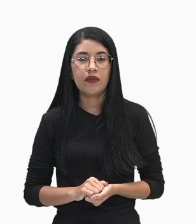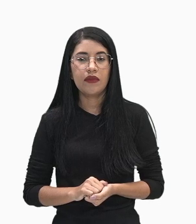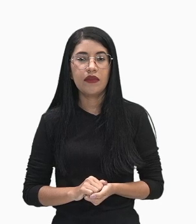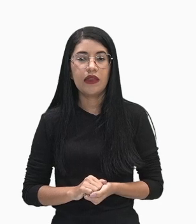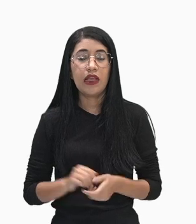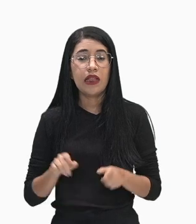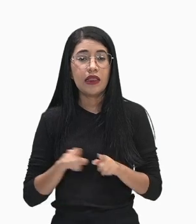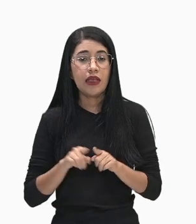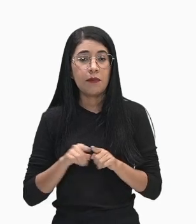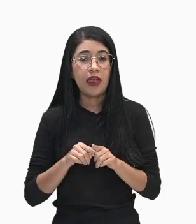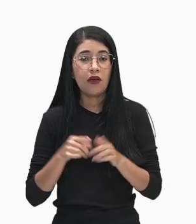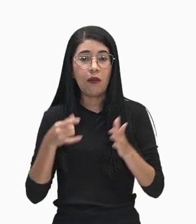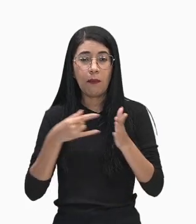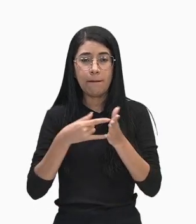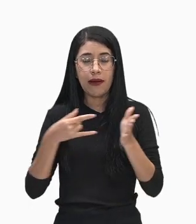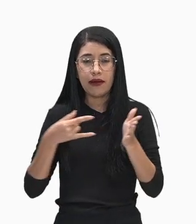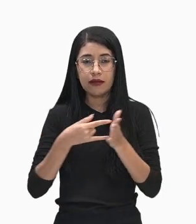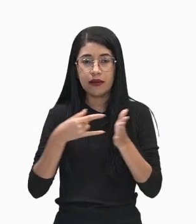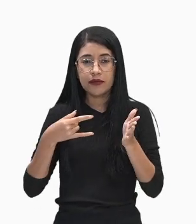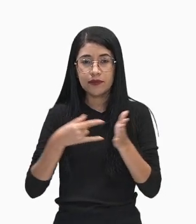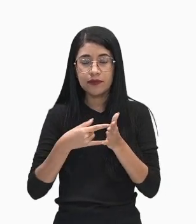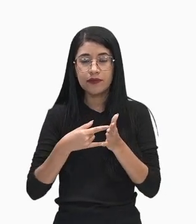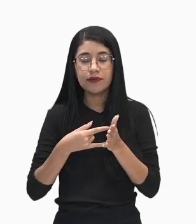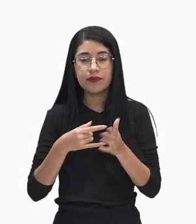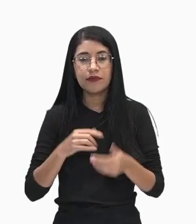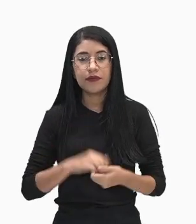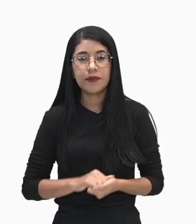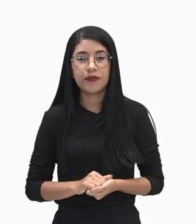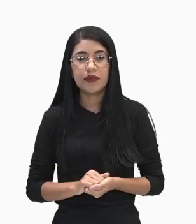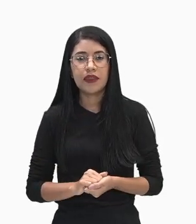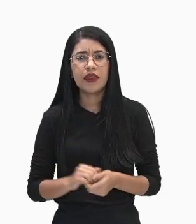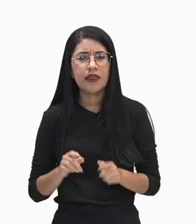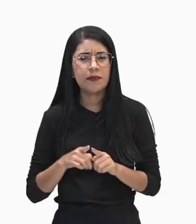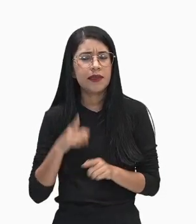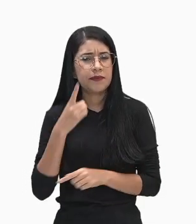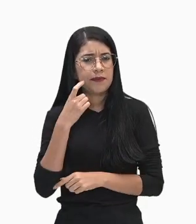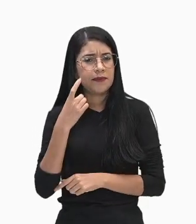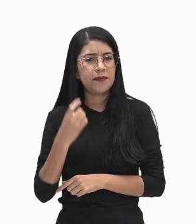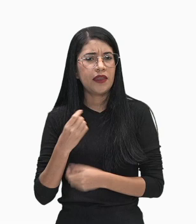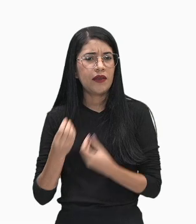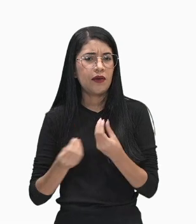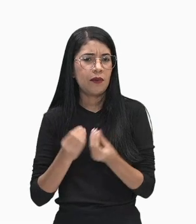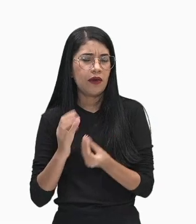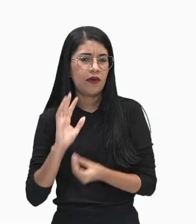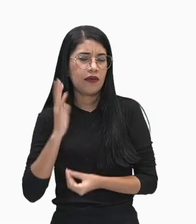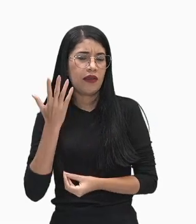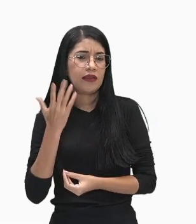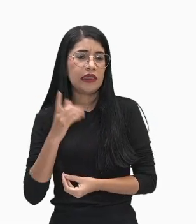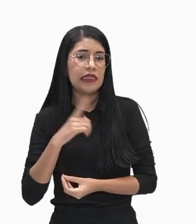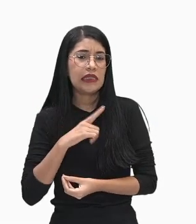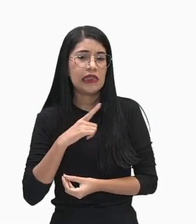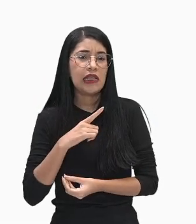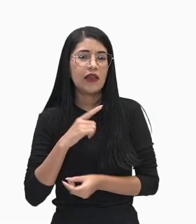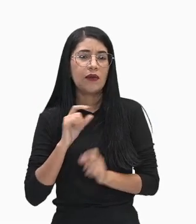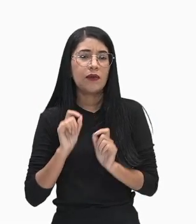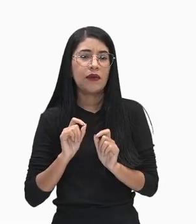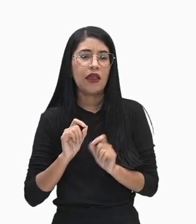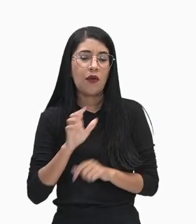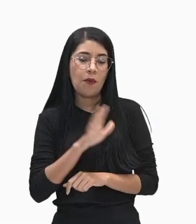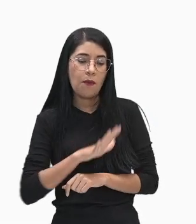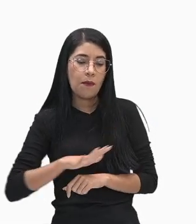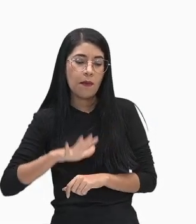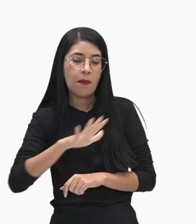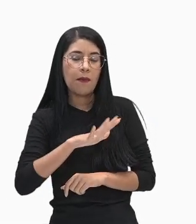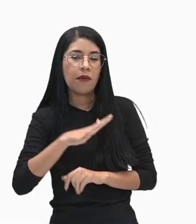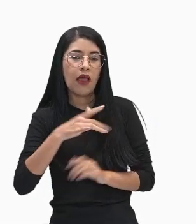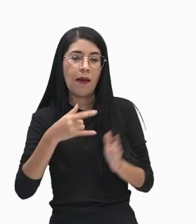temos o efeito magnético, pessoal. Esse efeito aí muito interessante, né? Ele se manifesta quando há um aparecimento de um campo